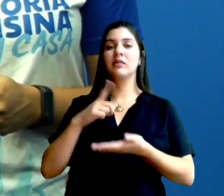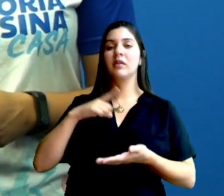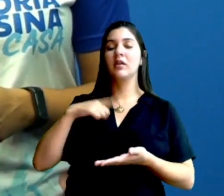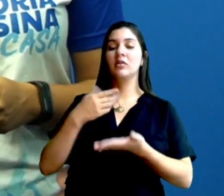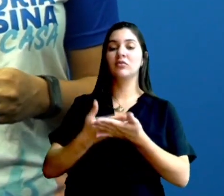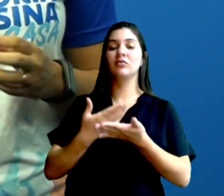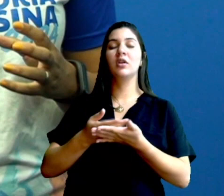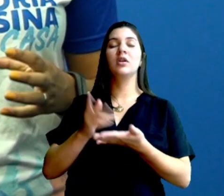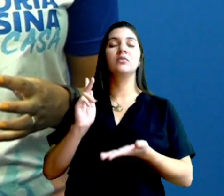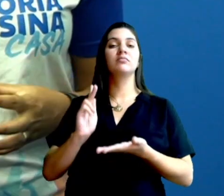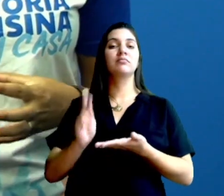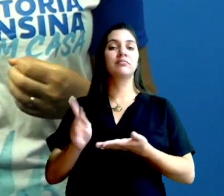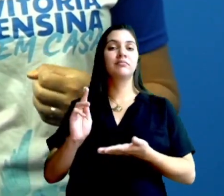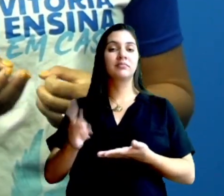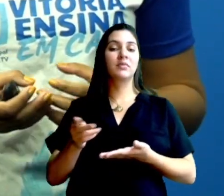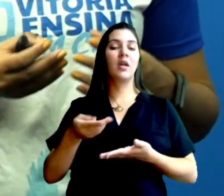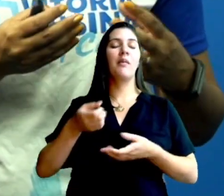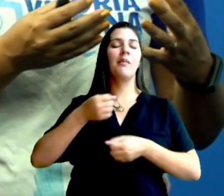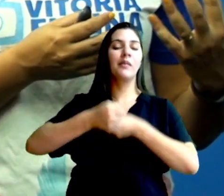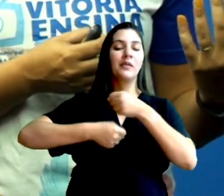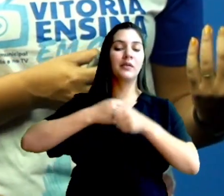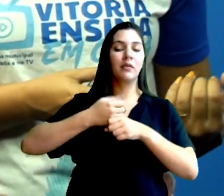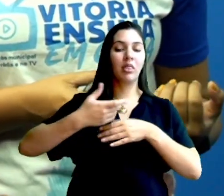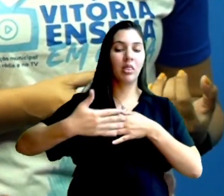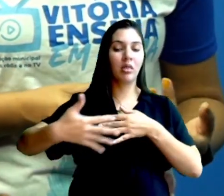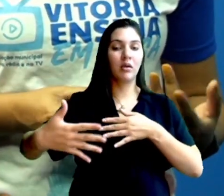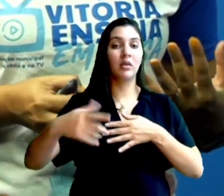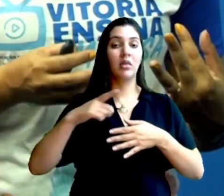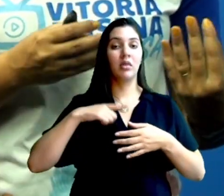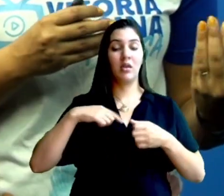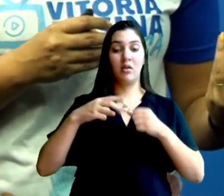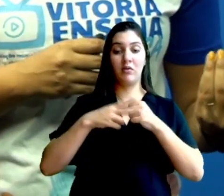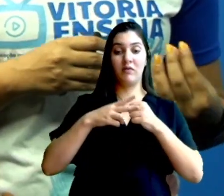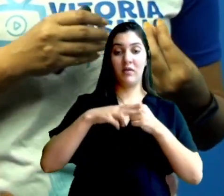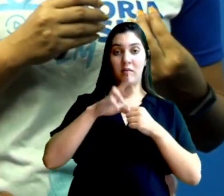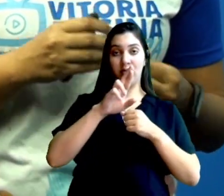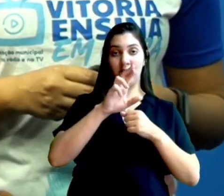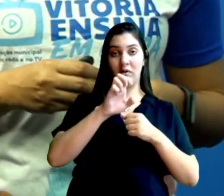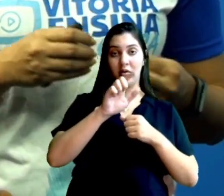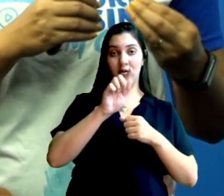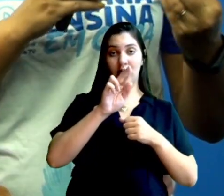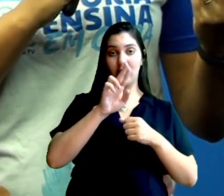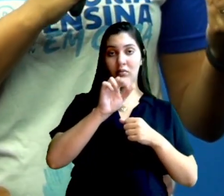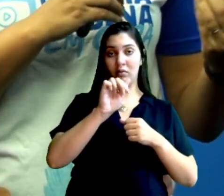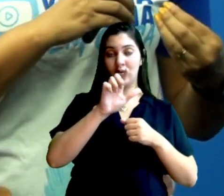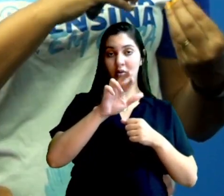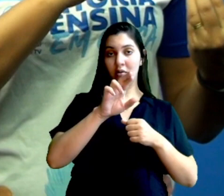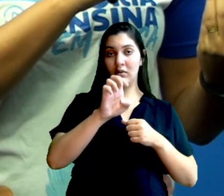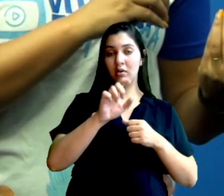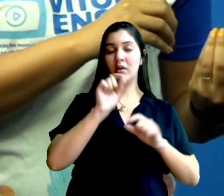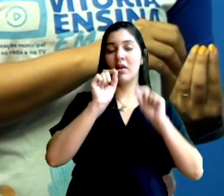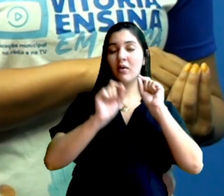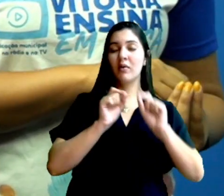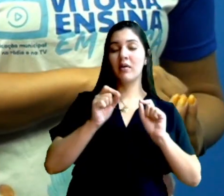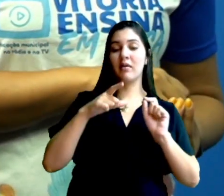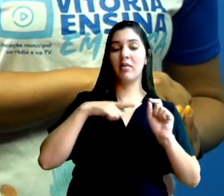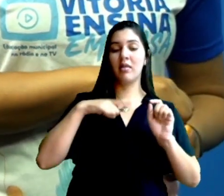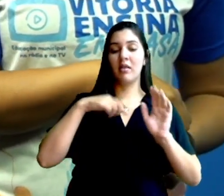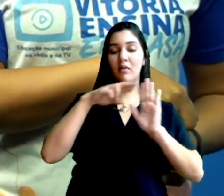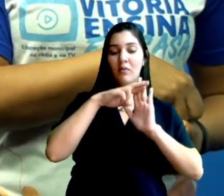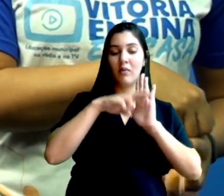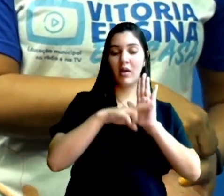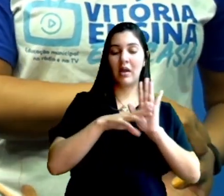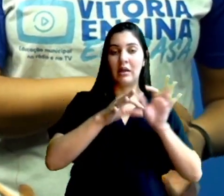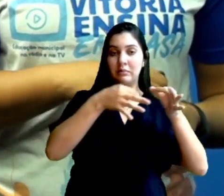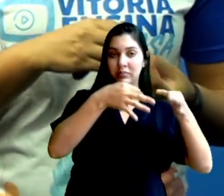decorrer desse ano. Nós temos os verbos regulares, que são aqueles que seguem uma regra padrão para